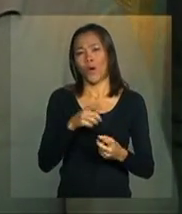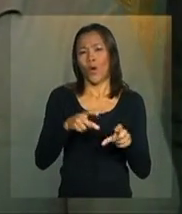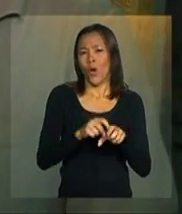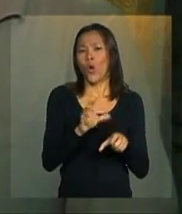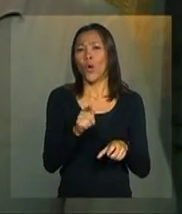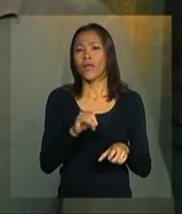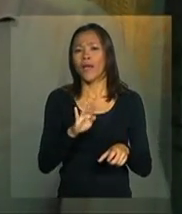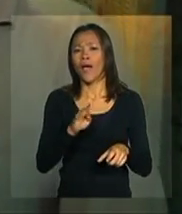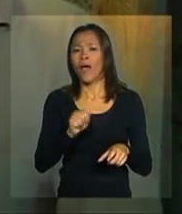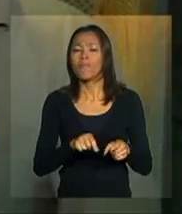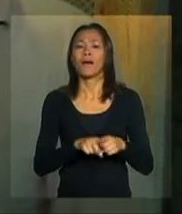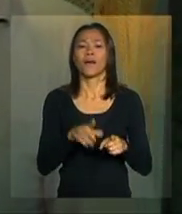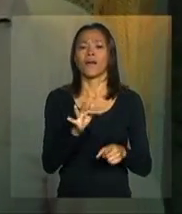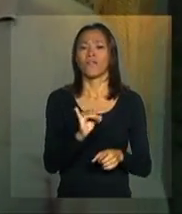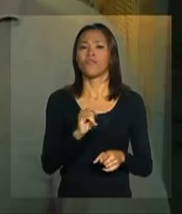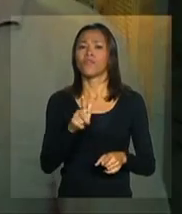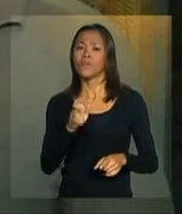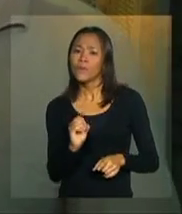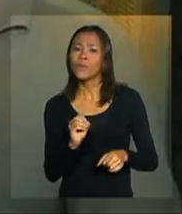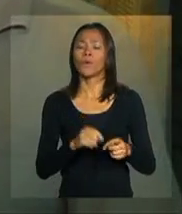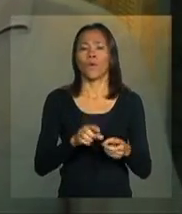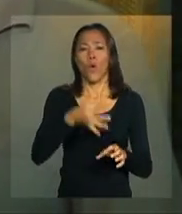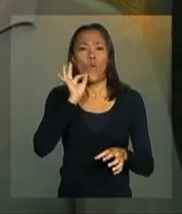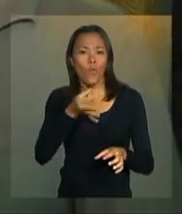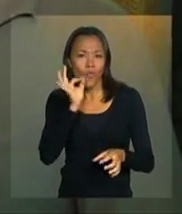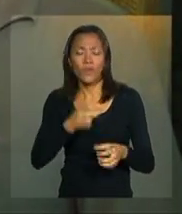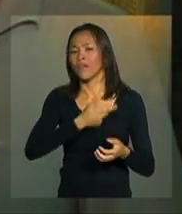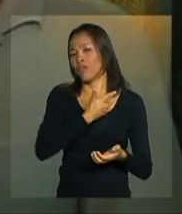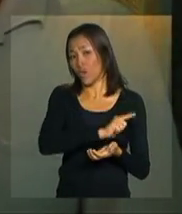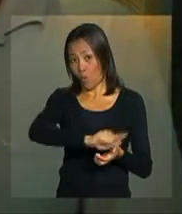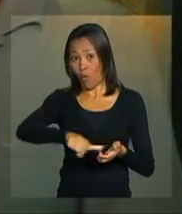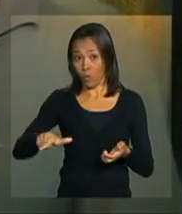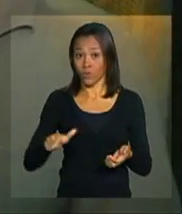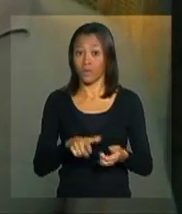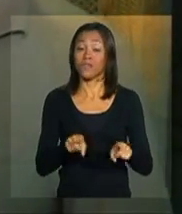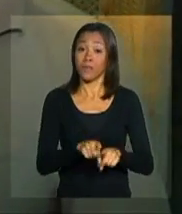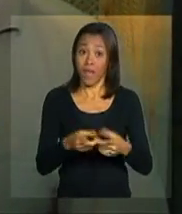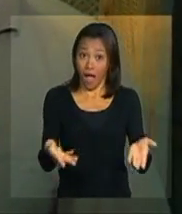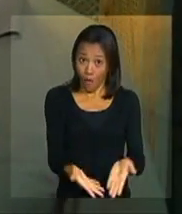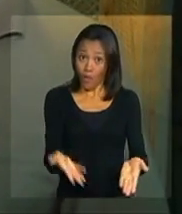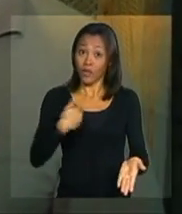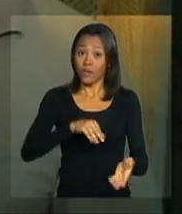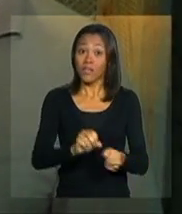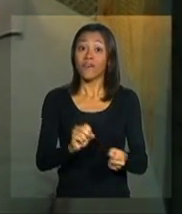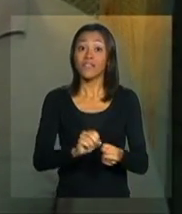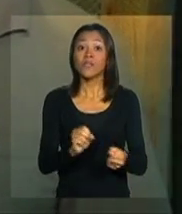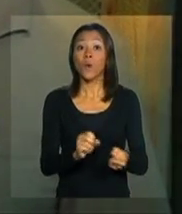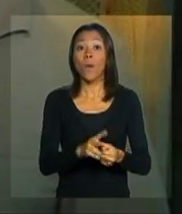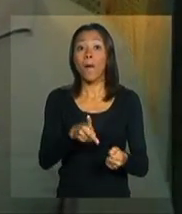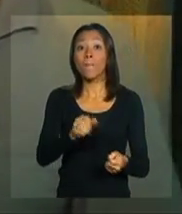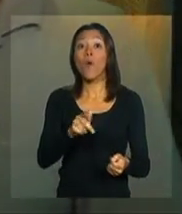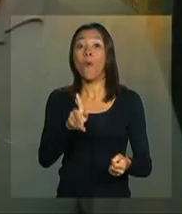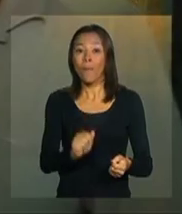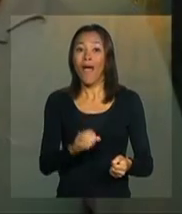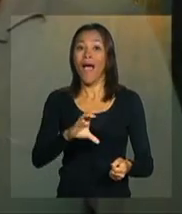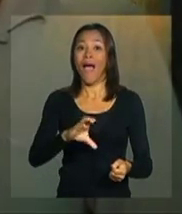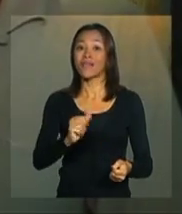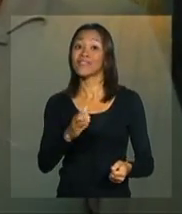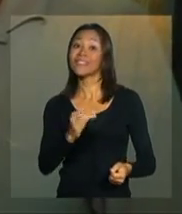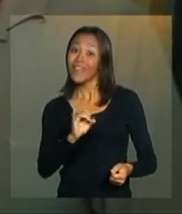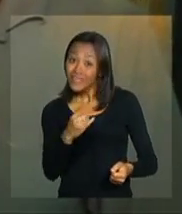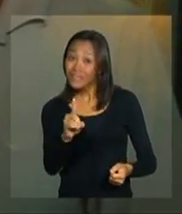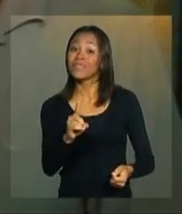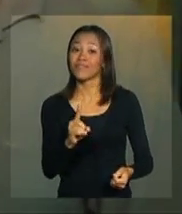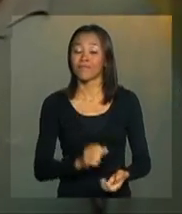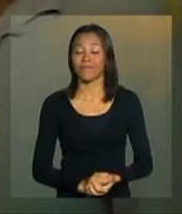goiaba, figo, uva e outros produtos. E agora a gente está trabalhando também com a polpa do açaí, é o fruto da palmeira